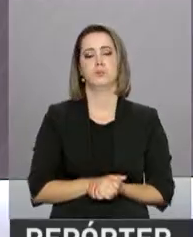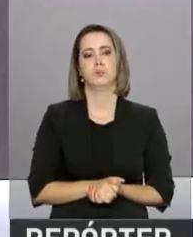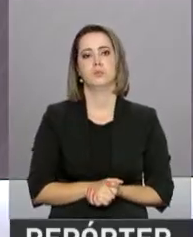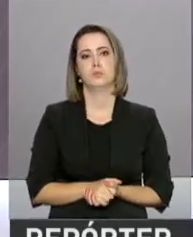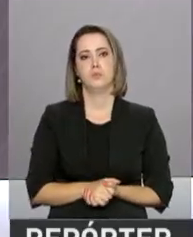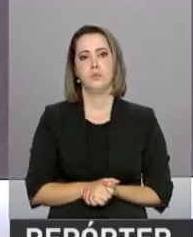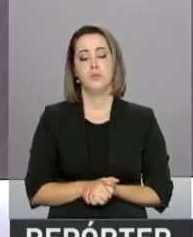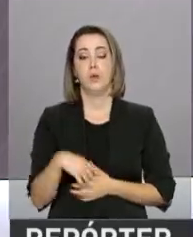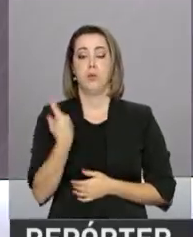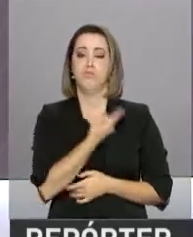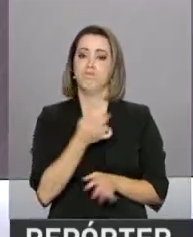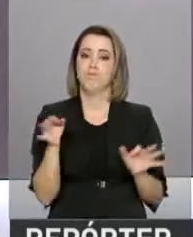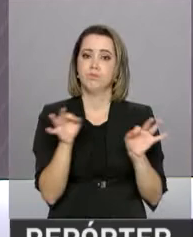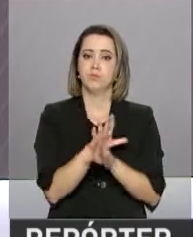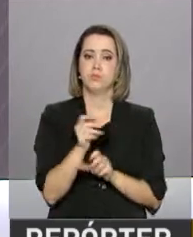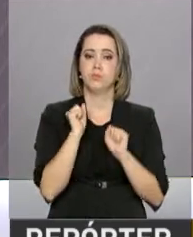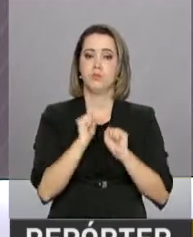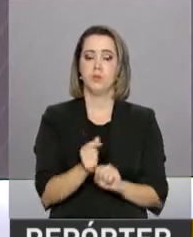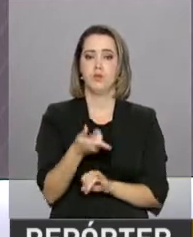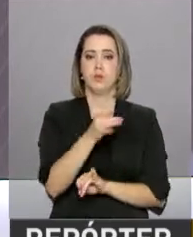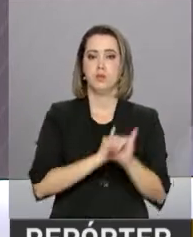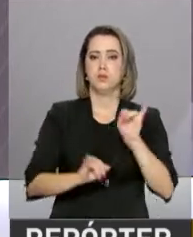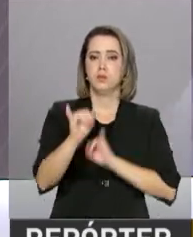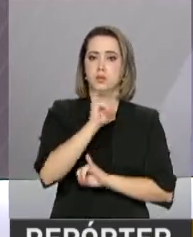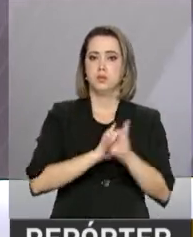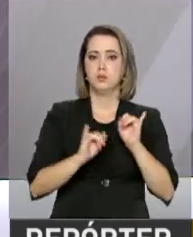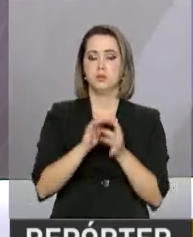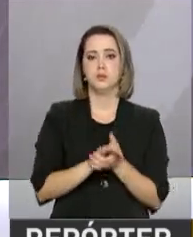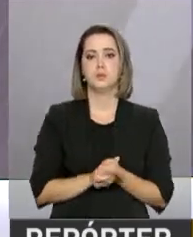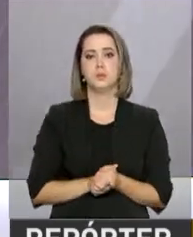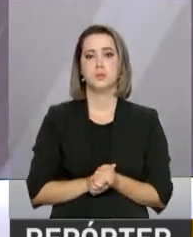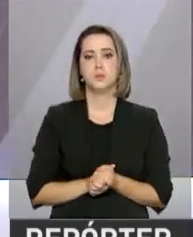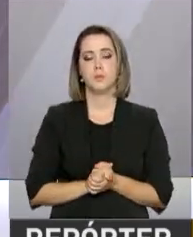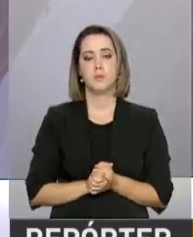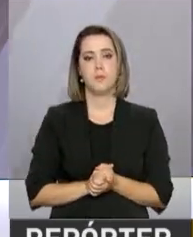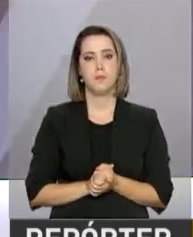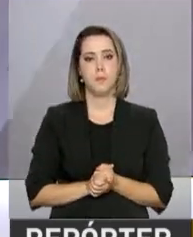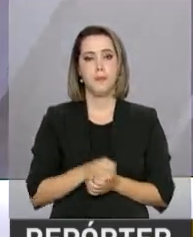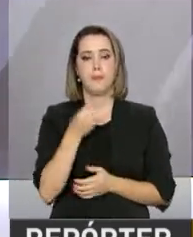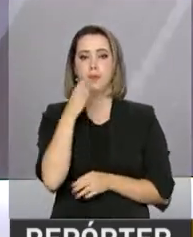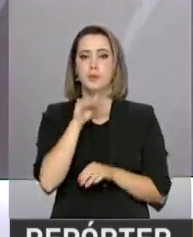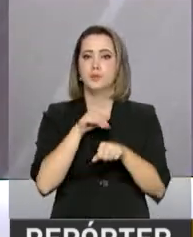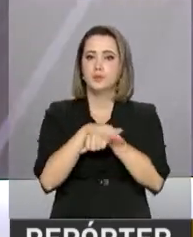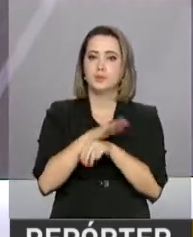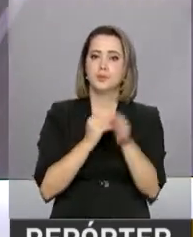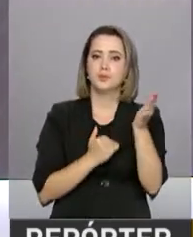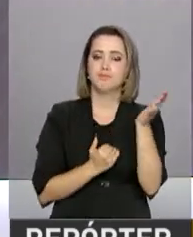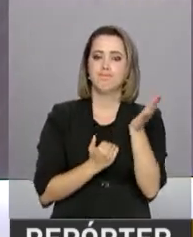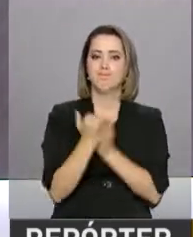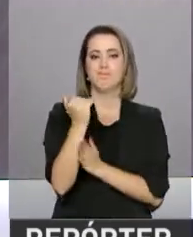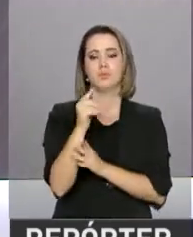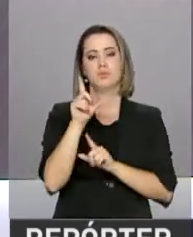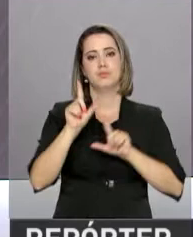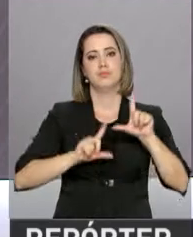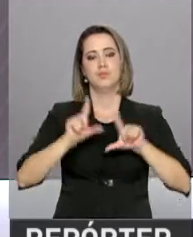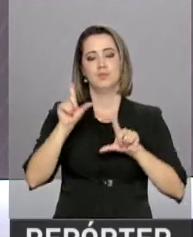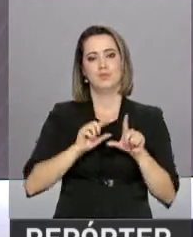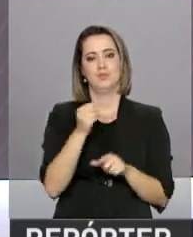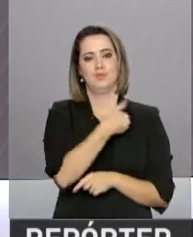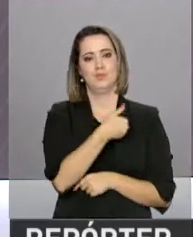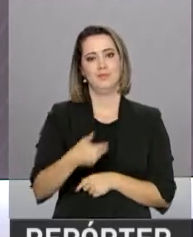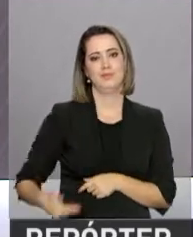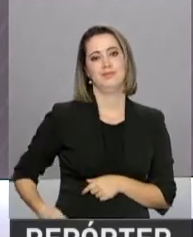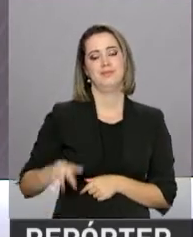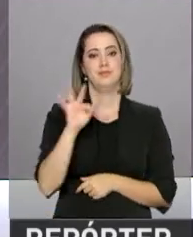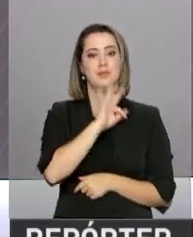nós ficamos por aqui e podemos voltar a qualquer momento com outras informações boa noite um ótimo fim de semana pra você e